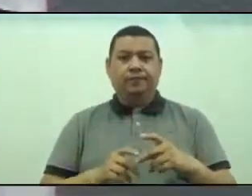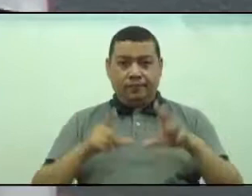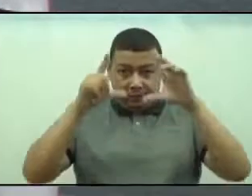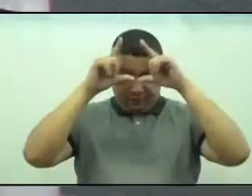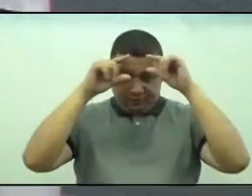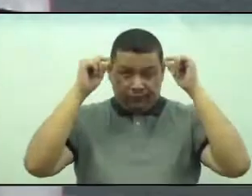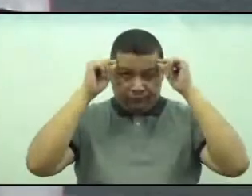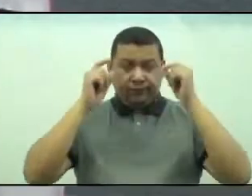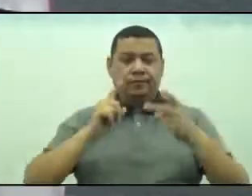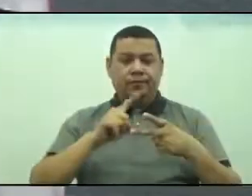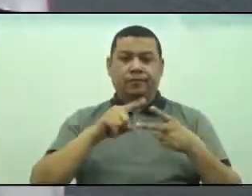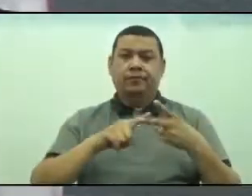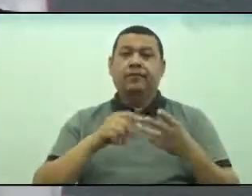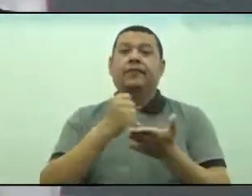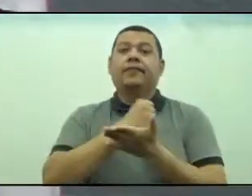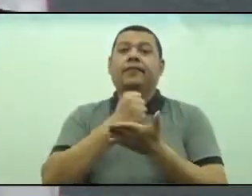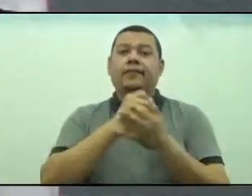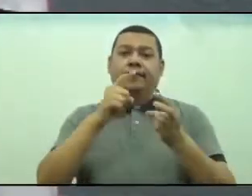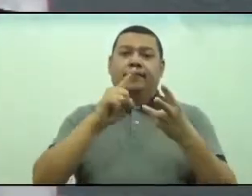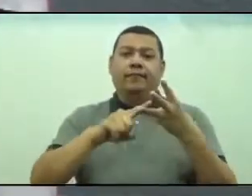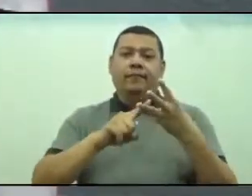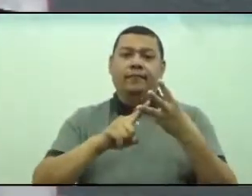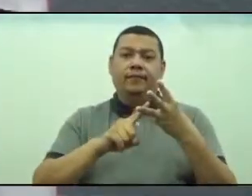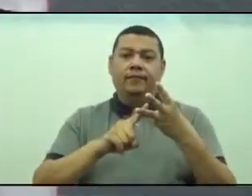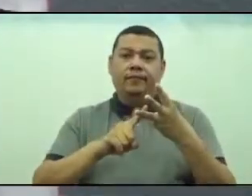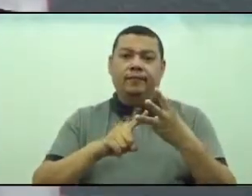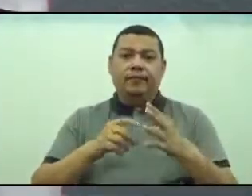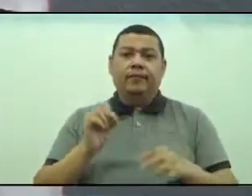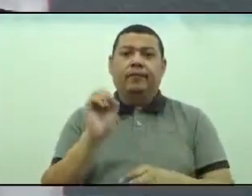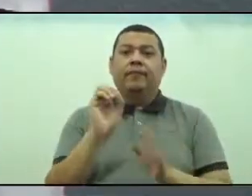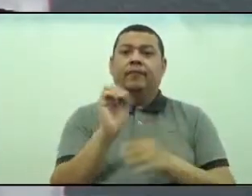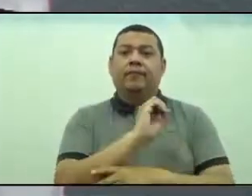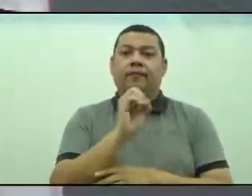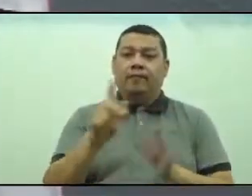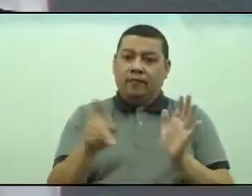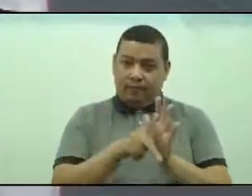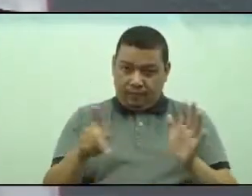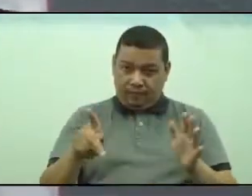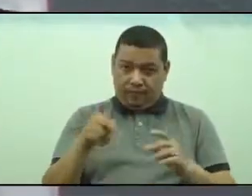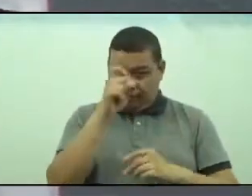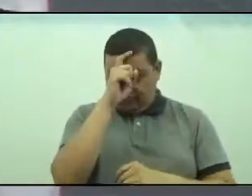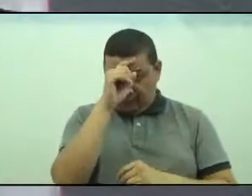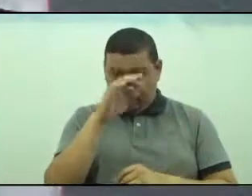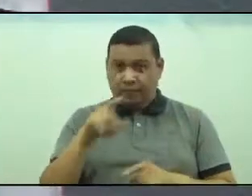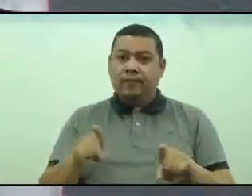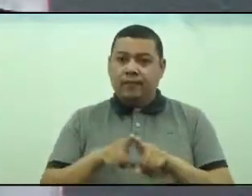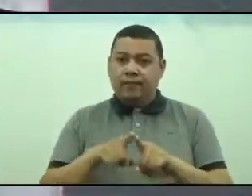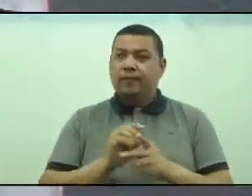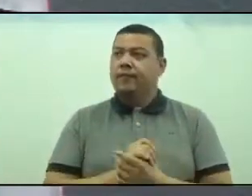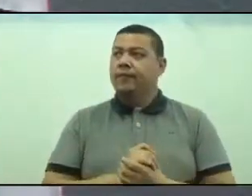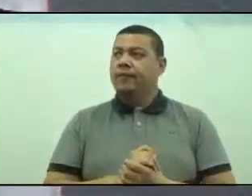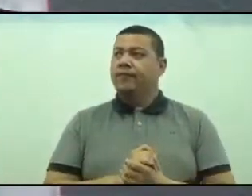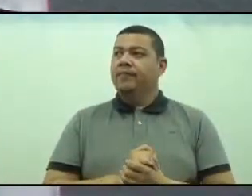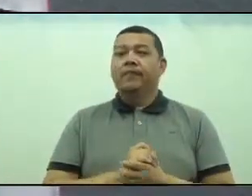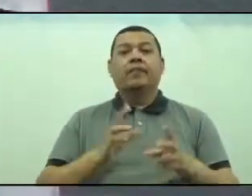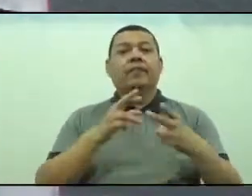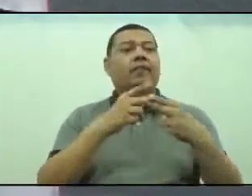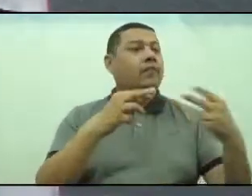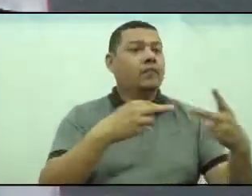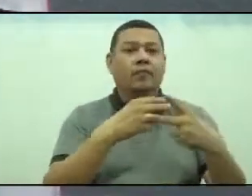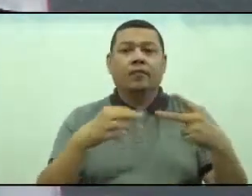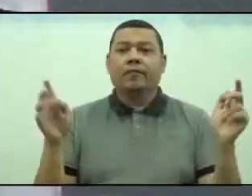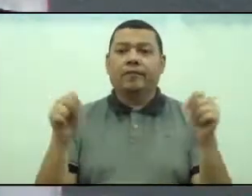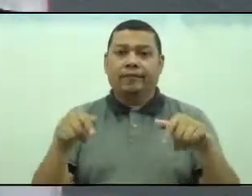enfermeiro, remédio, ambulância e material de trabalho